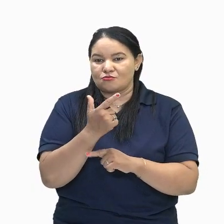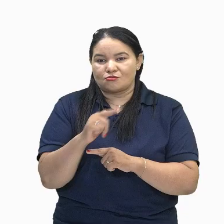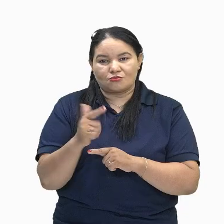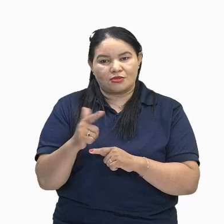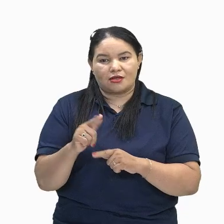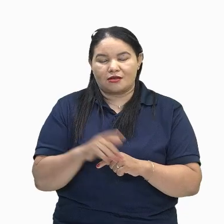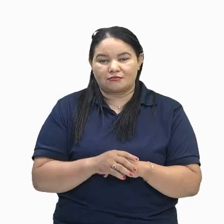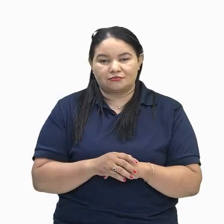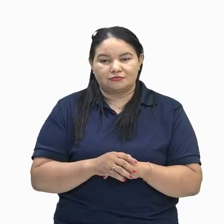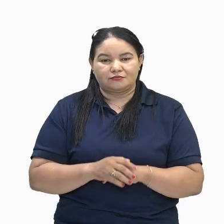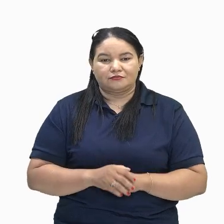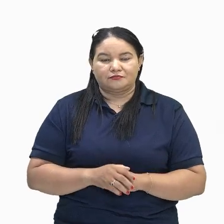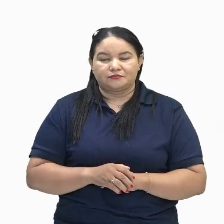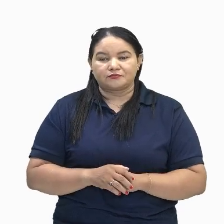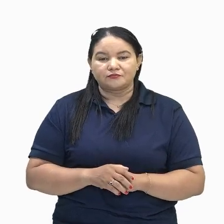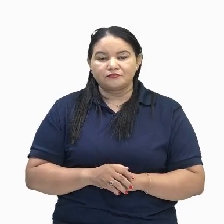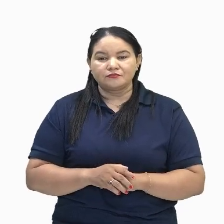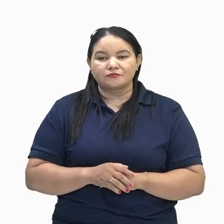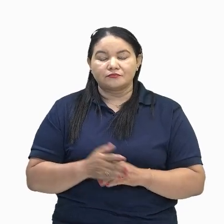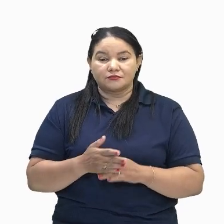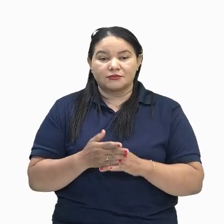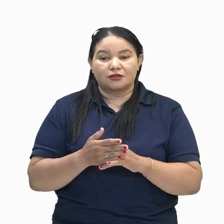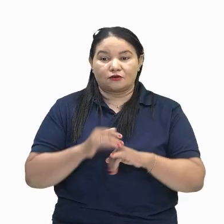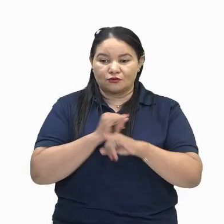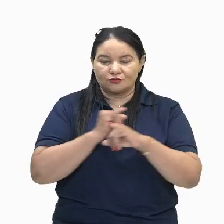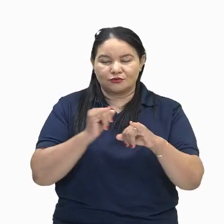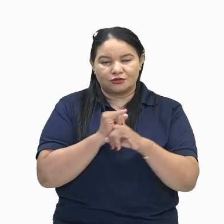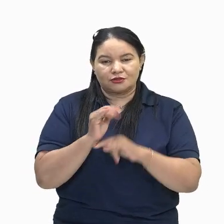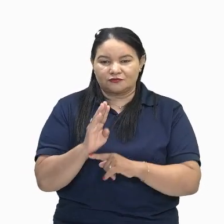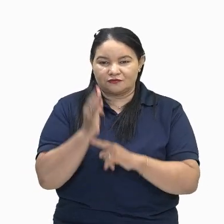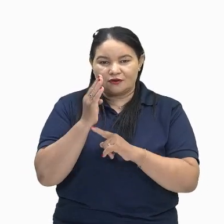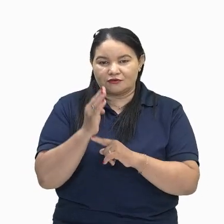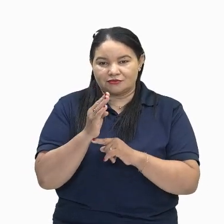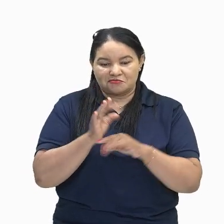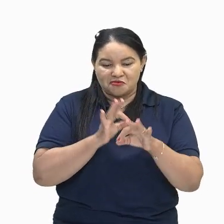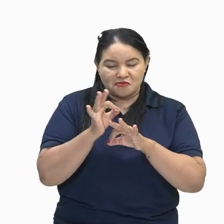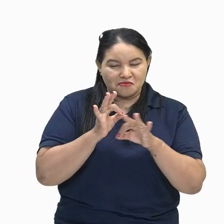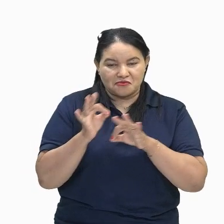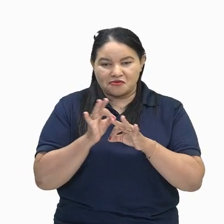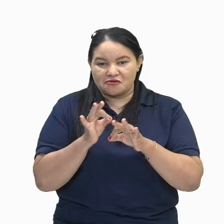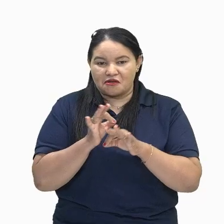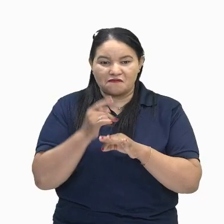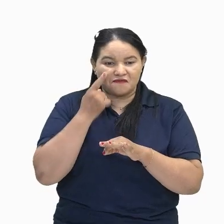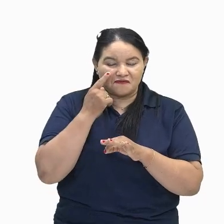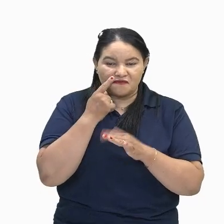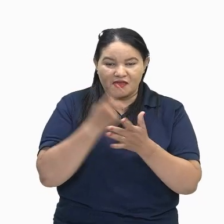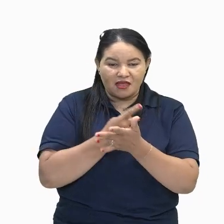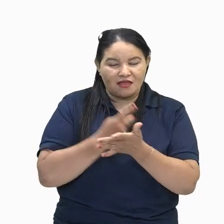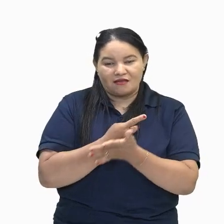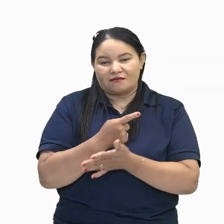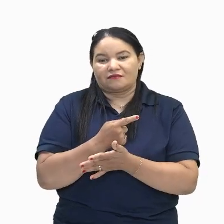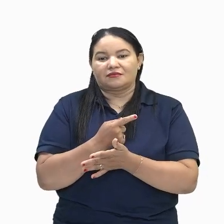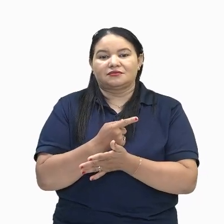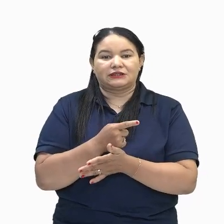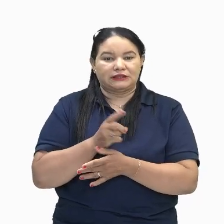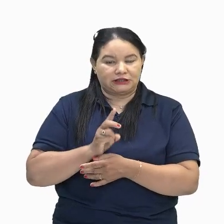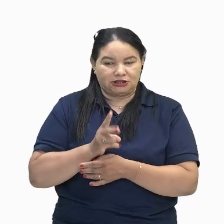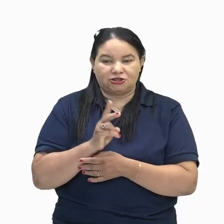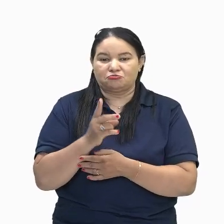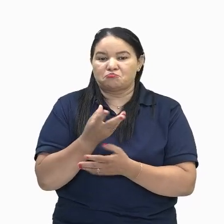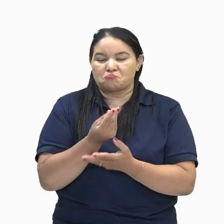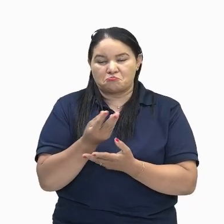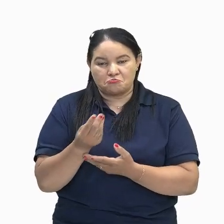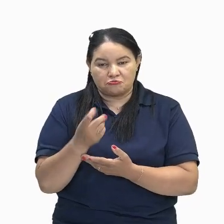Mas observem que uma notícia falsa não tem esse zelo, não tem esse cuidado. Então, ela será cheia de erros gramaticais,